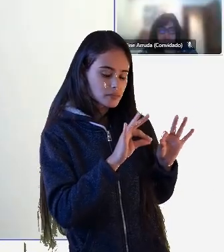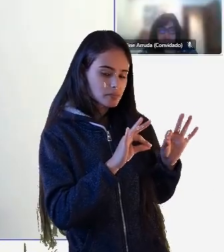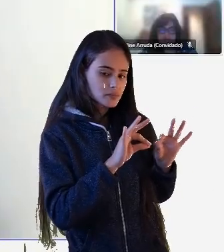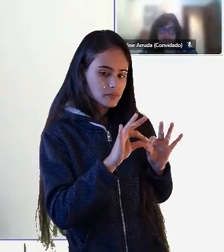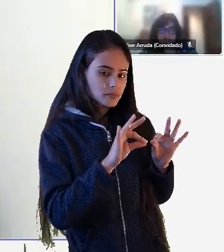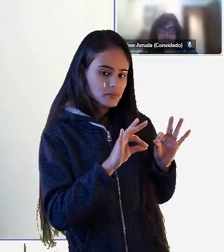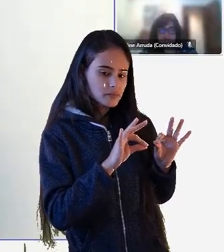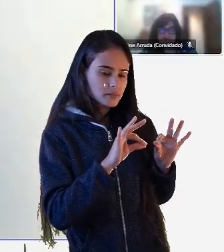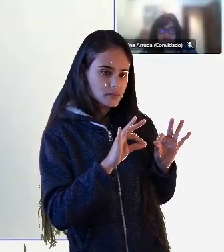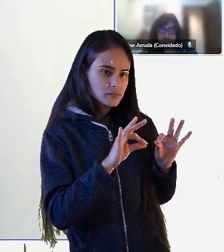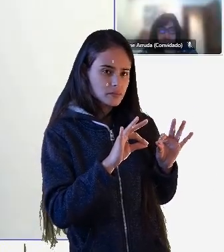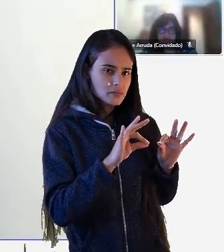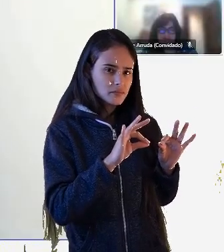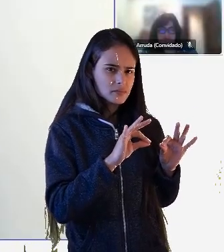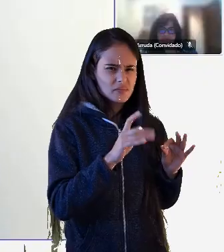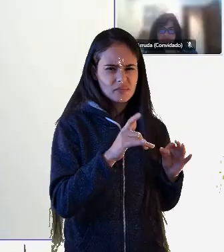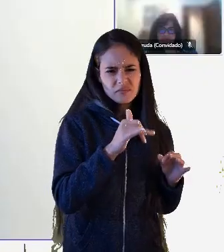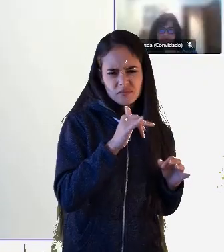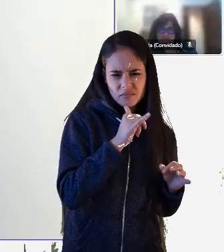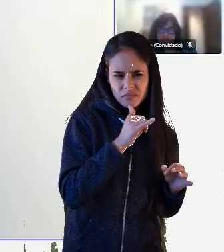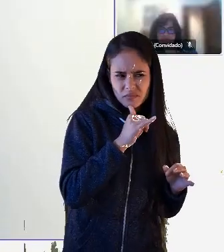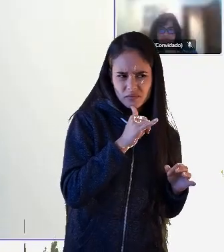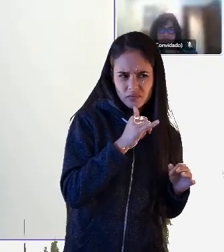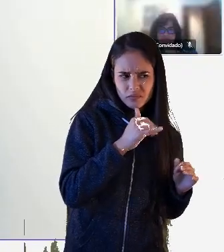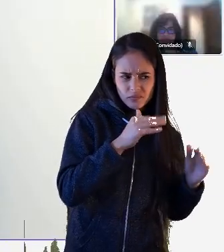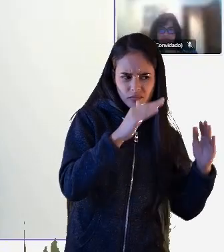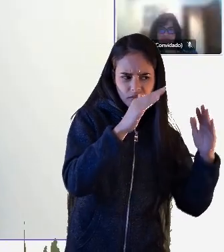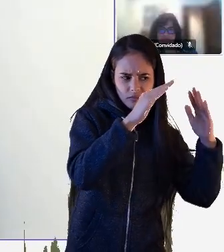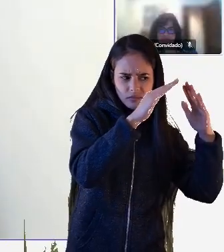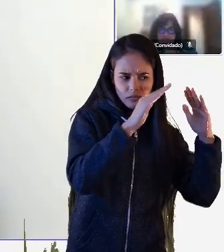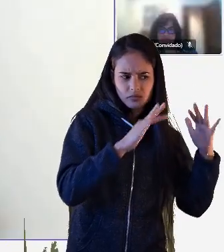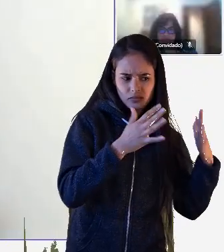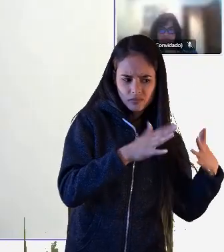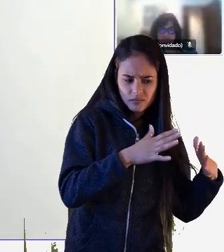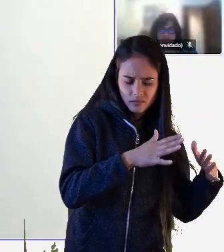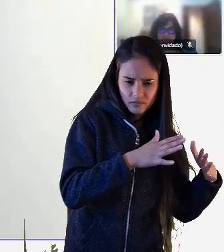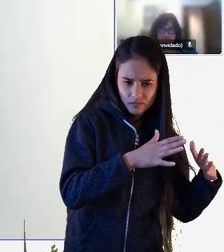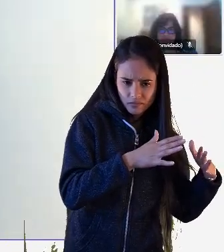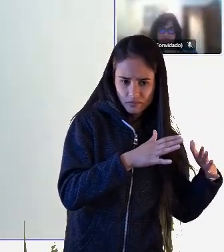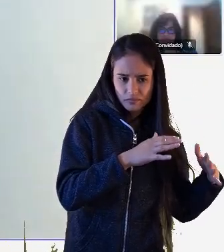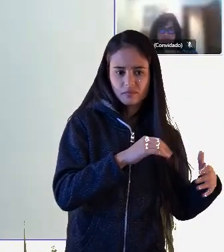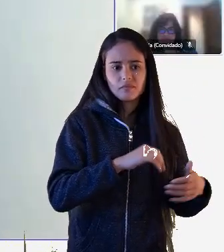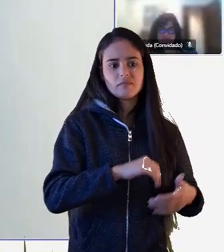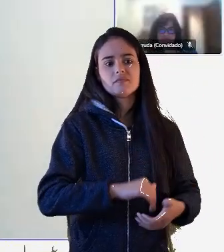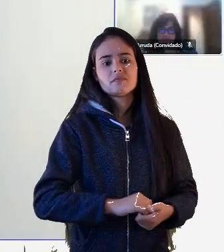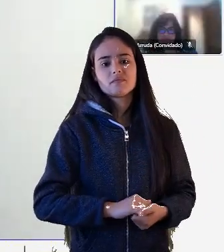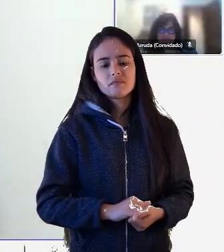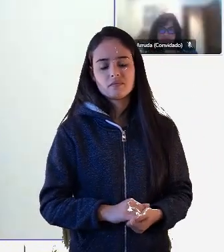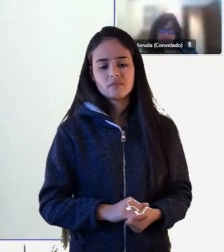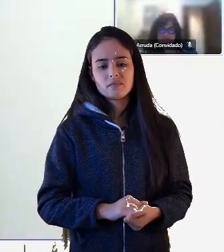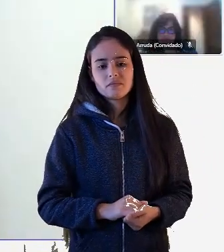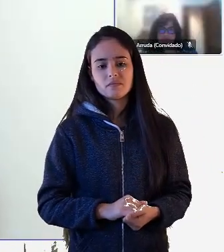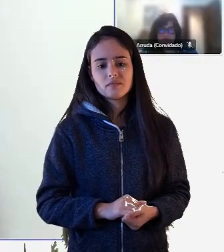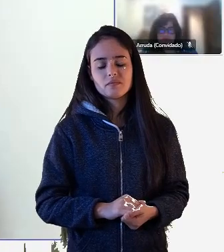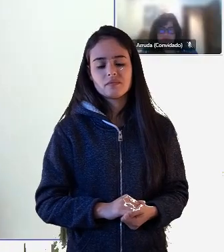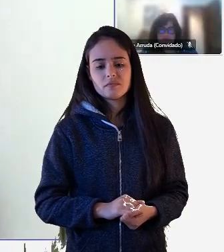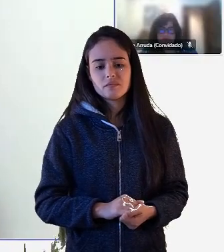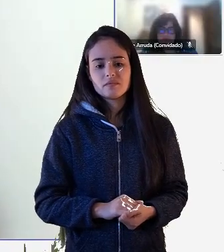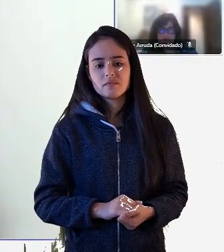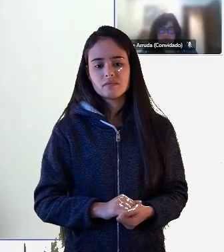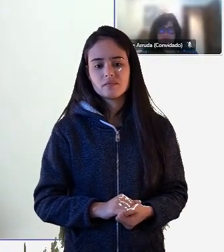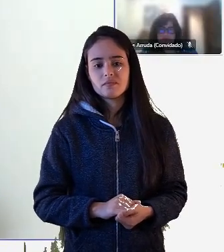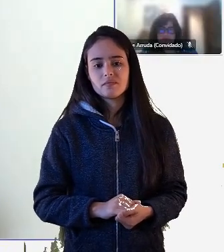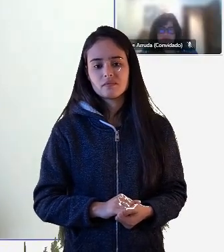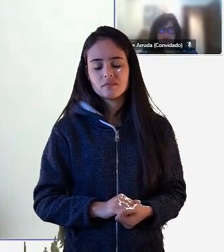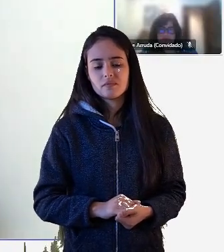da feira, foi uma construção e um amadurecimento que foi muito comemorado por diversos grupos, né? Tivemos o Compir de